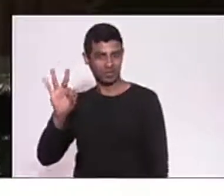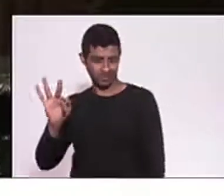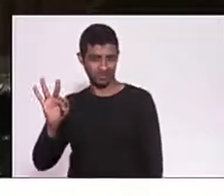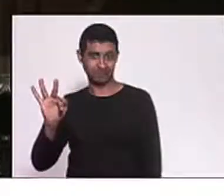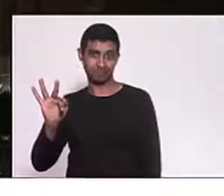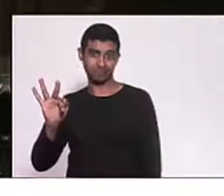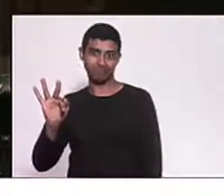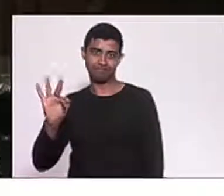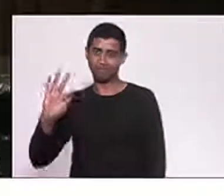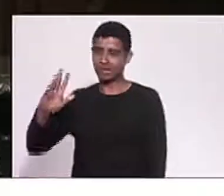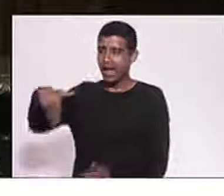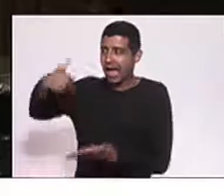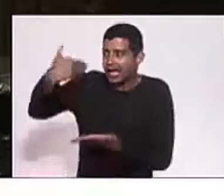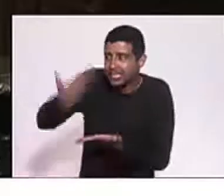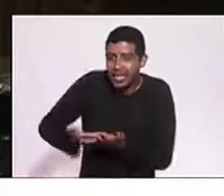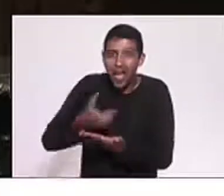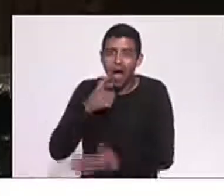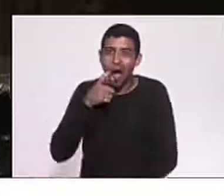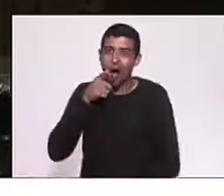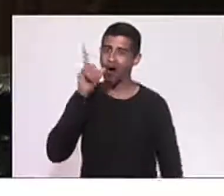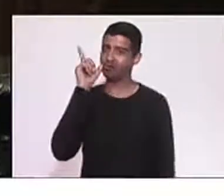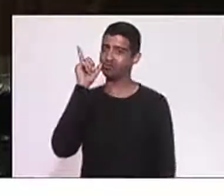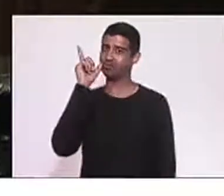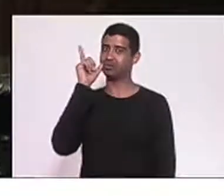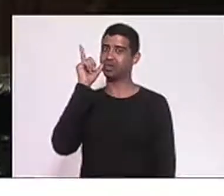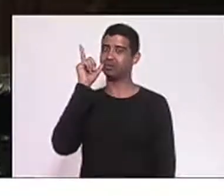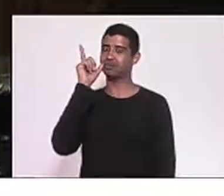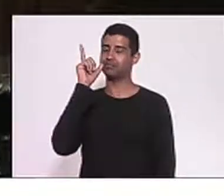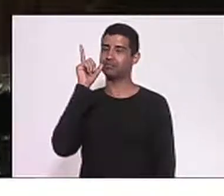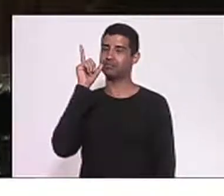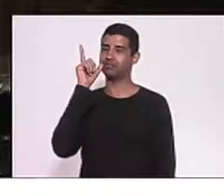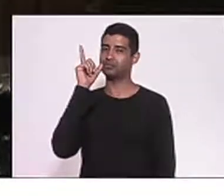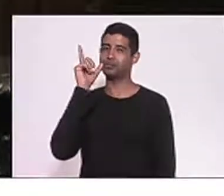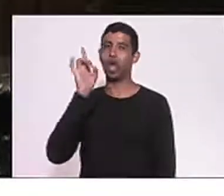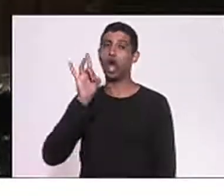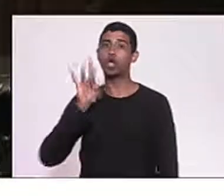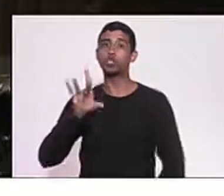até então, o dia de ontem, só tinha